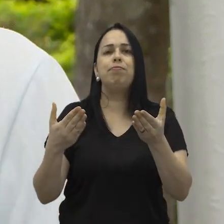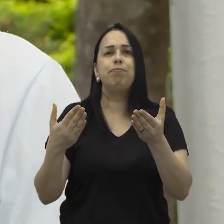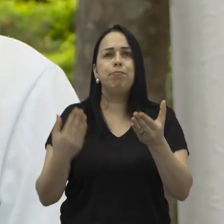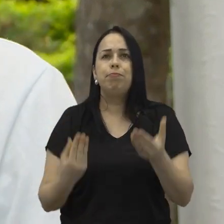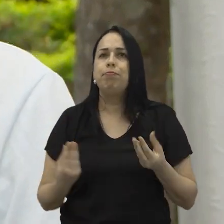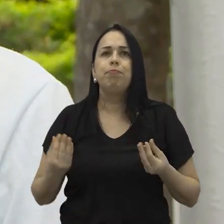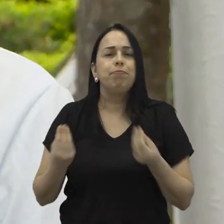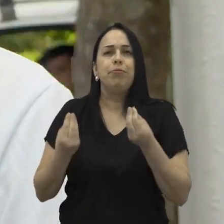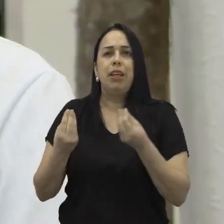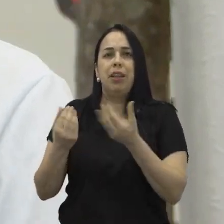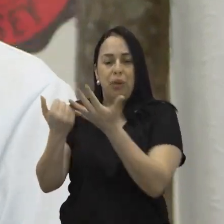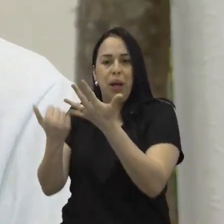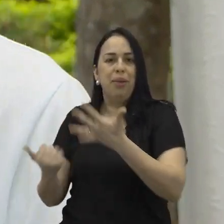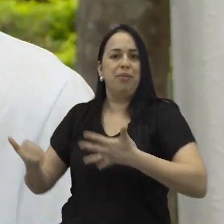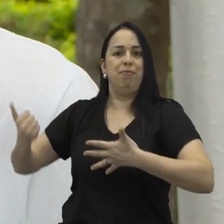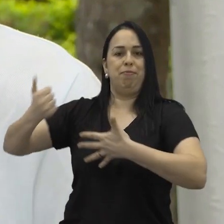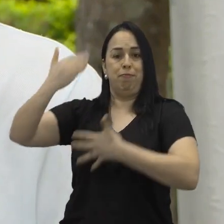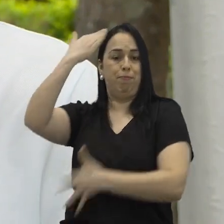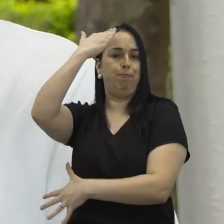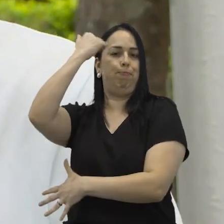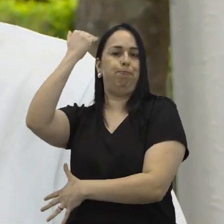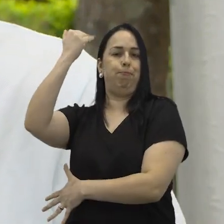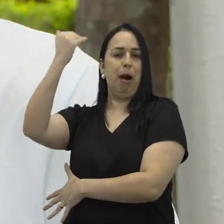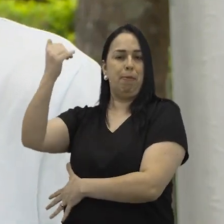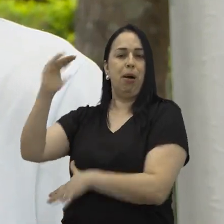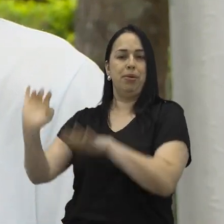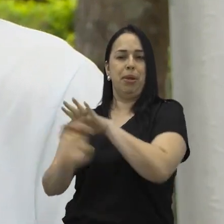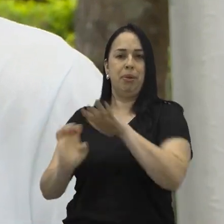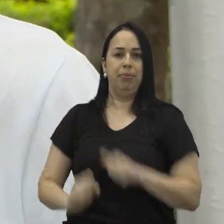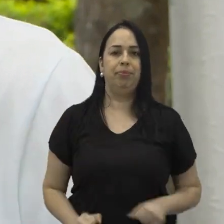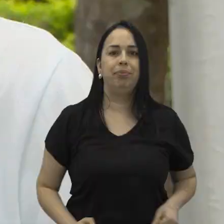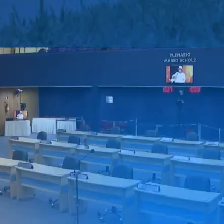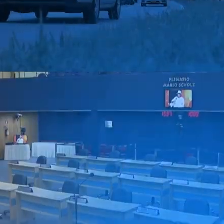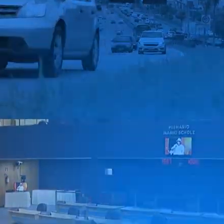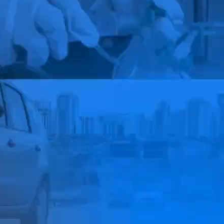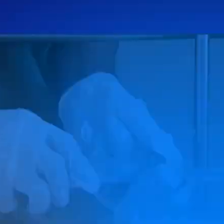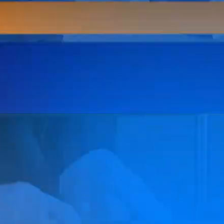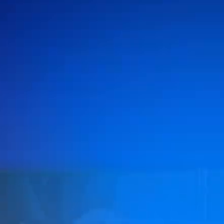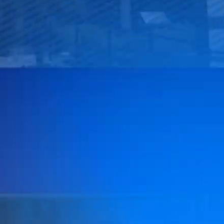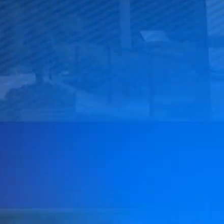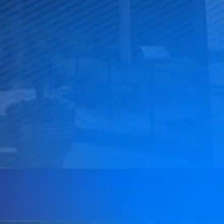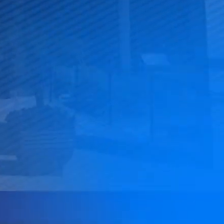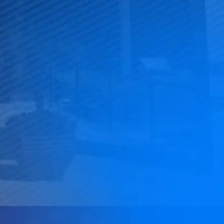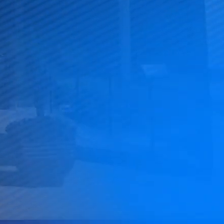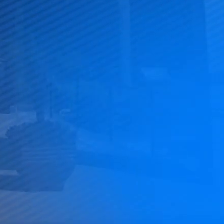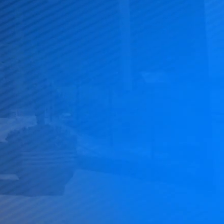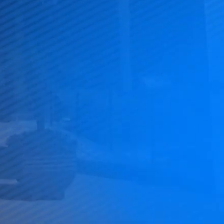lugar mais de de destaque do seu negócio no cada vez mais daqui para frente